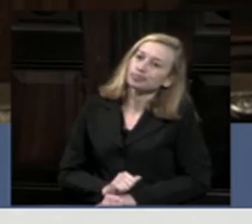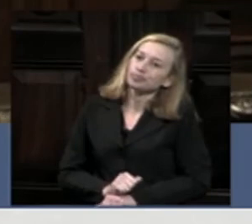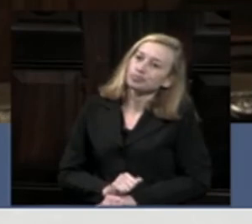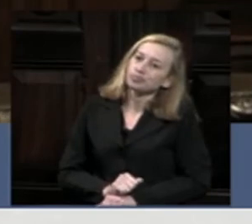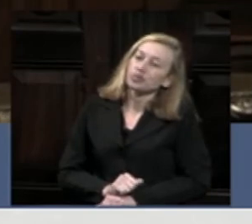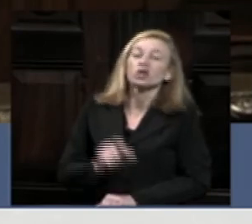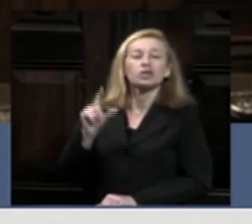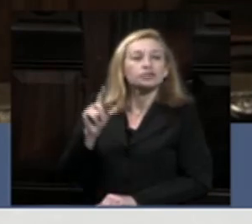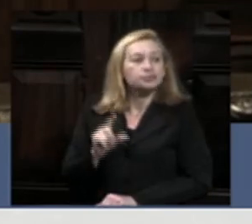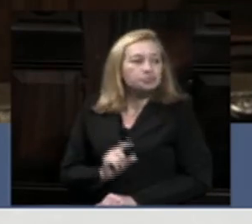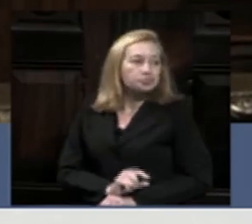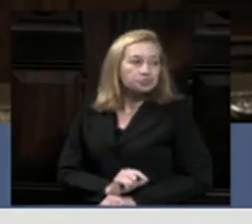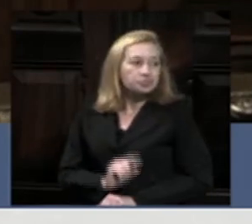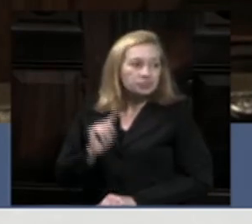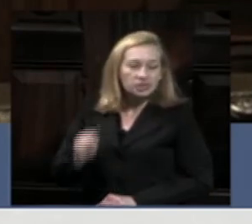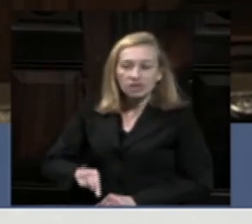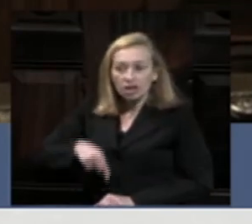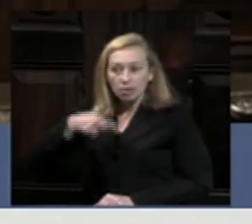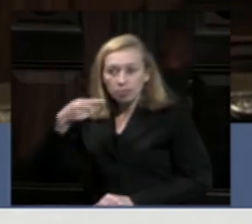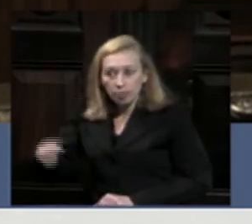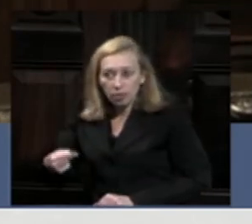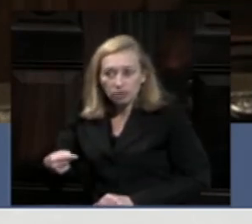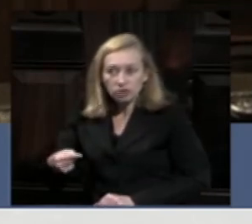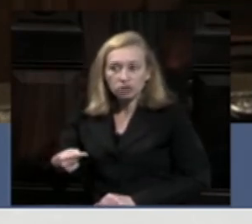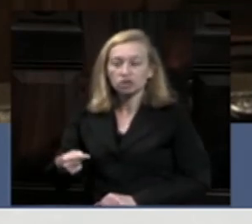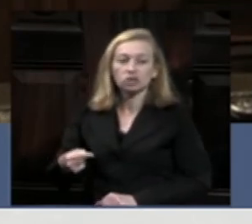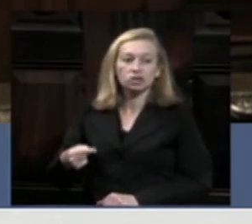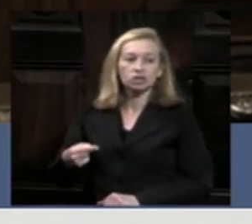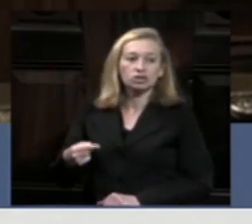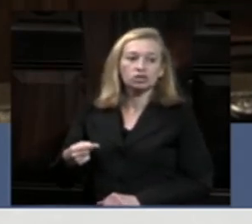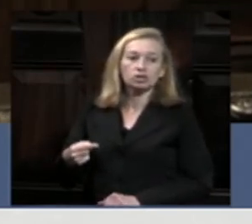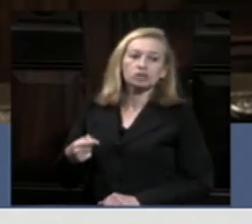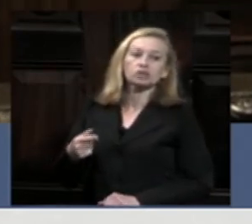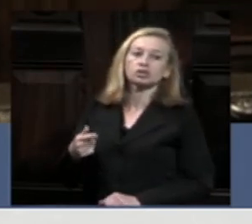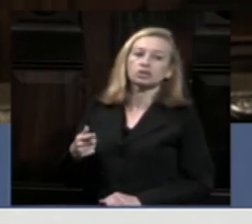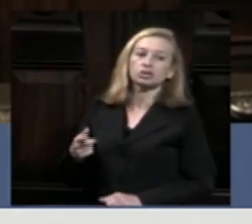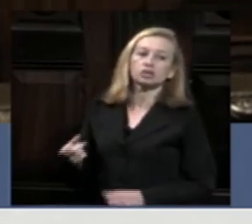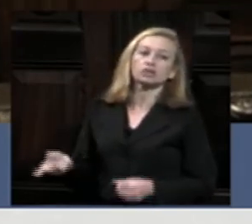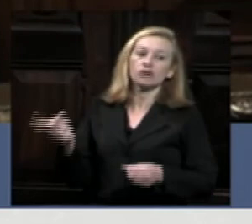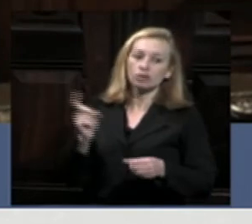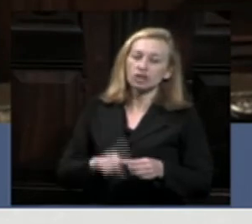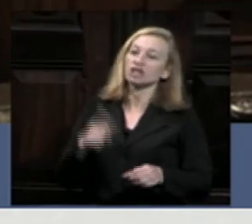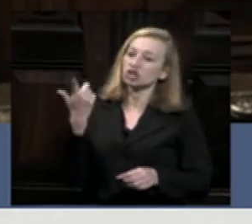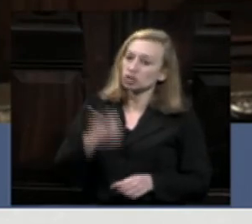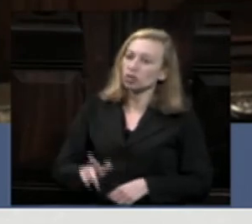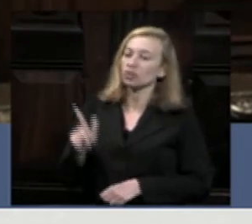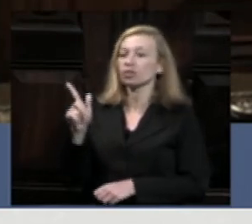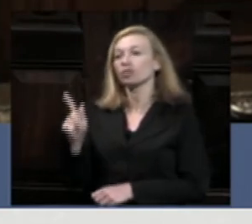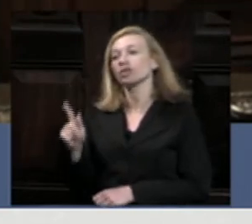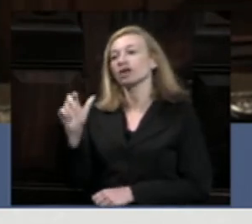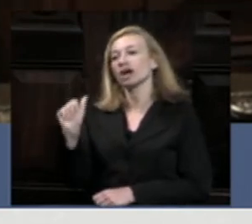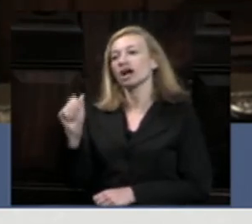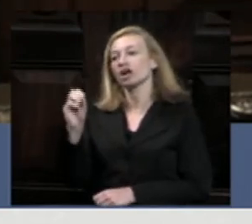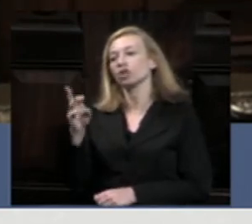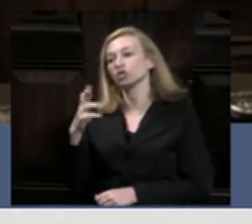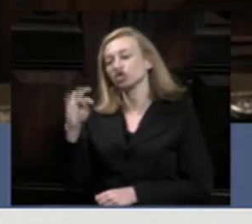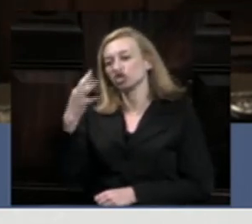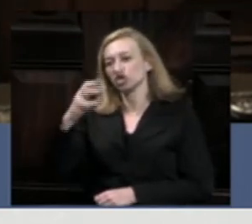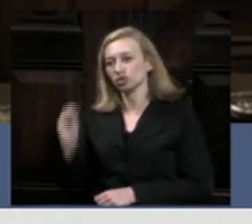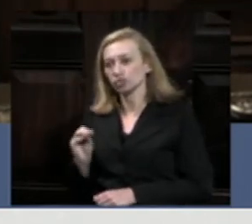após o requerimento de candidatura do governador Garotinho, uma decisão que tenta,